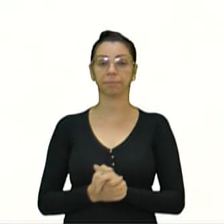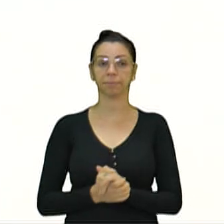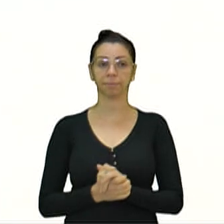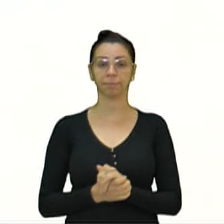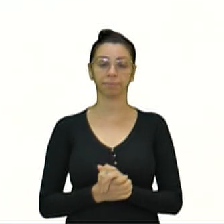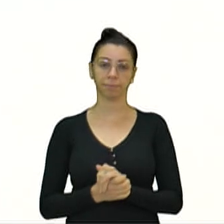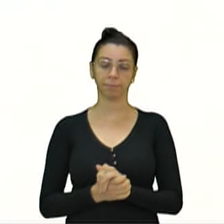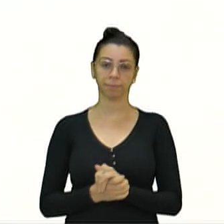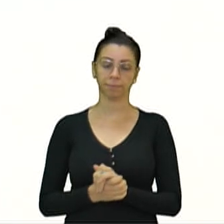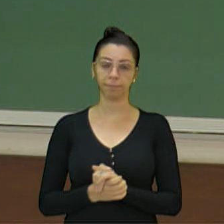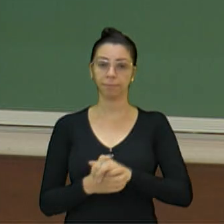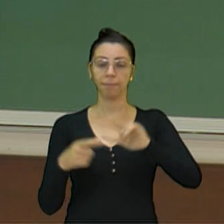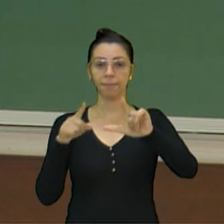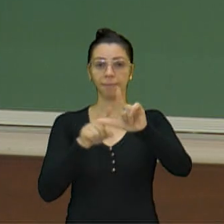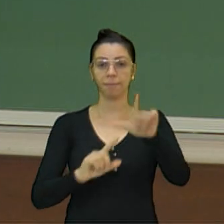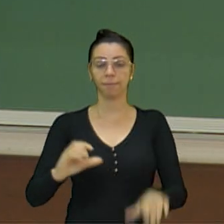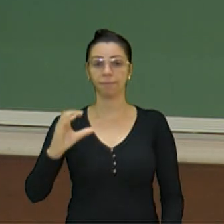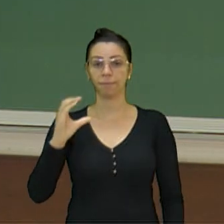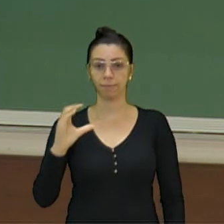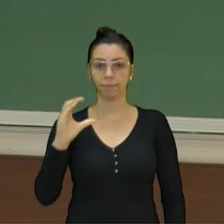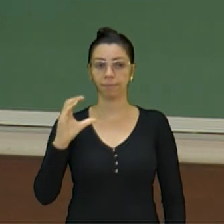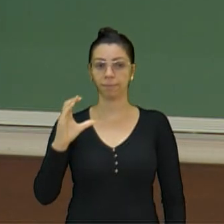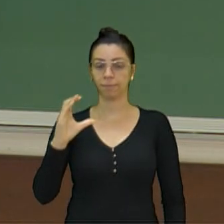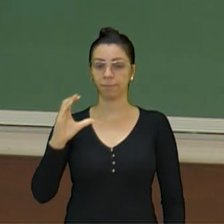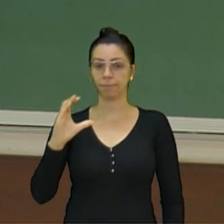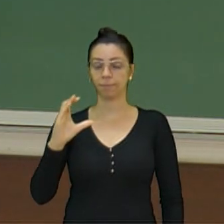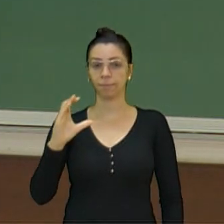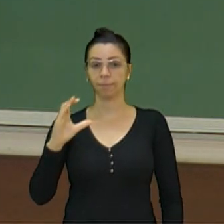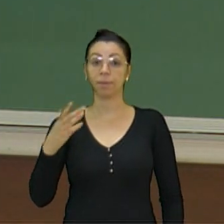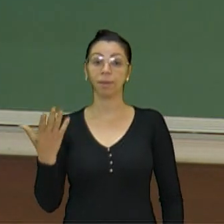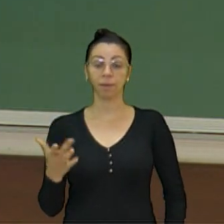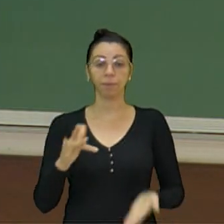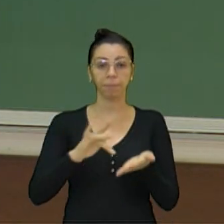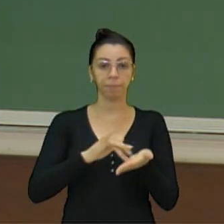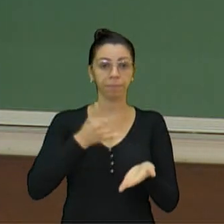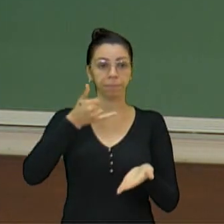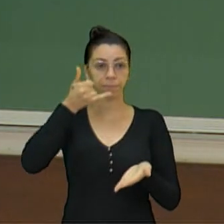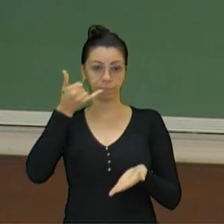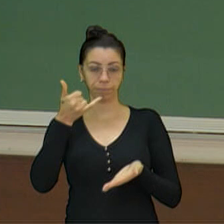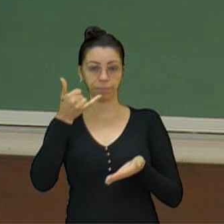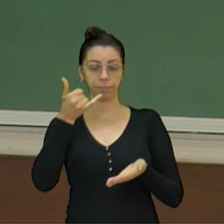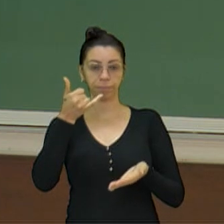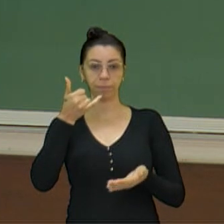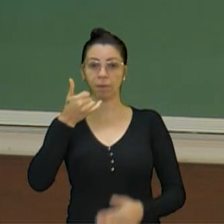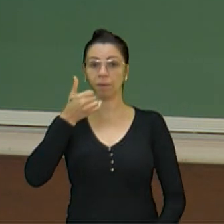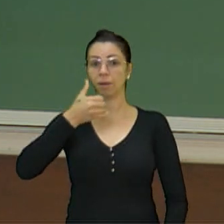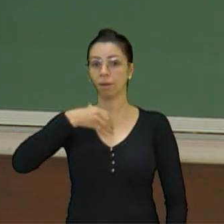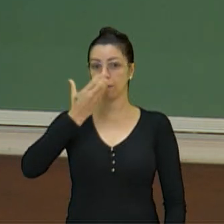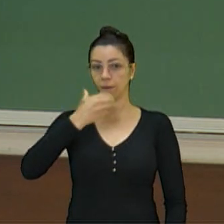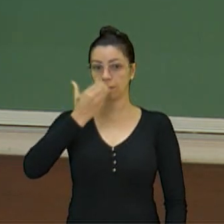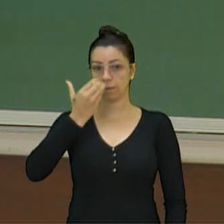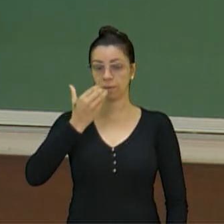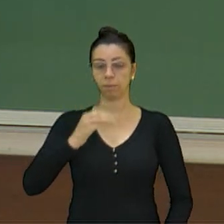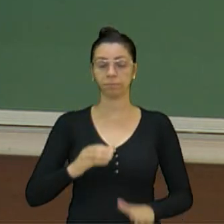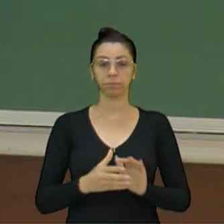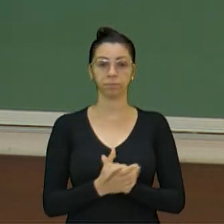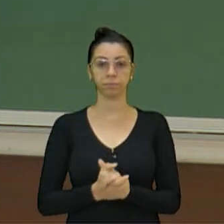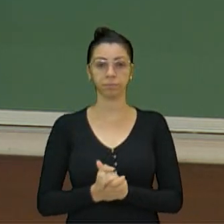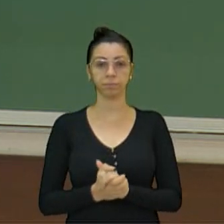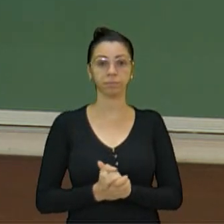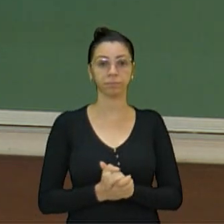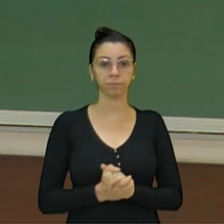É, letra C, cell phone, celular. Então, nós temos aqui, né, sobre a Apple, beleza?